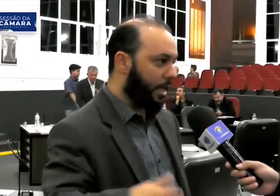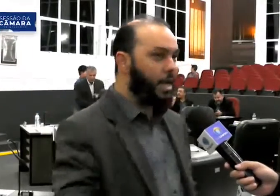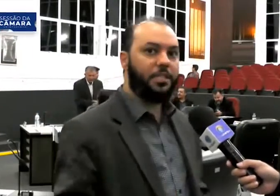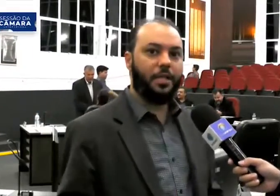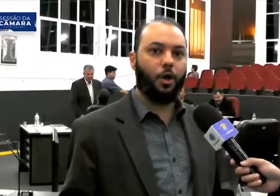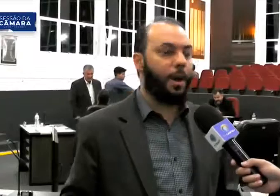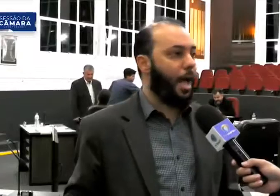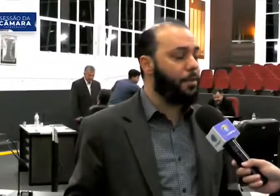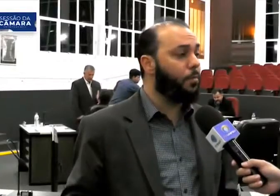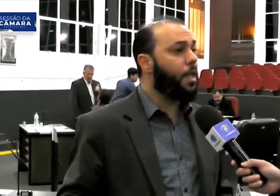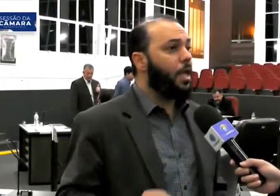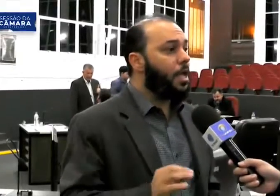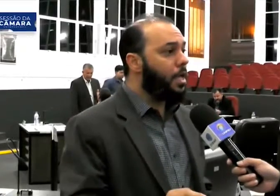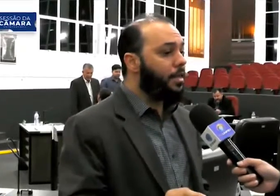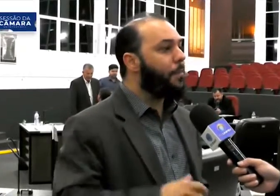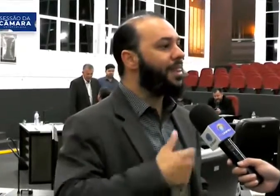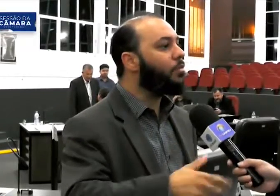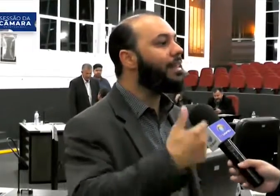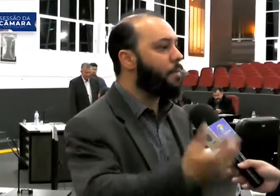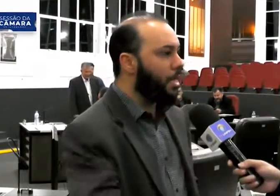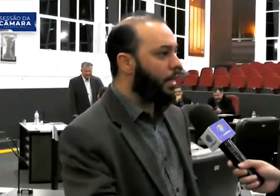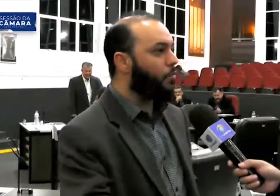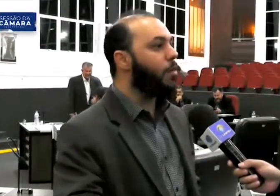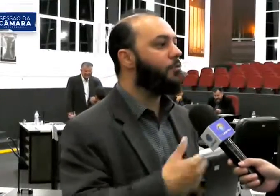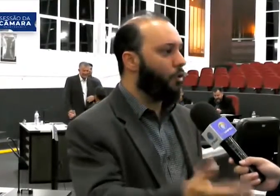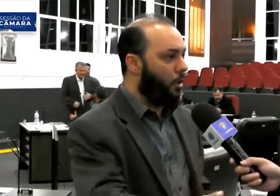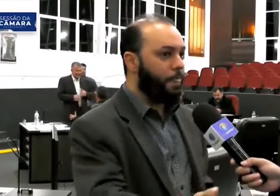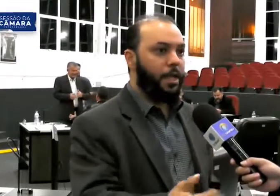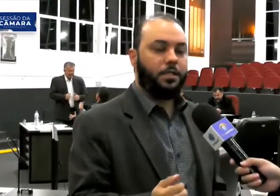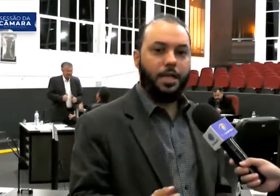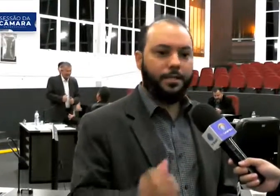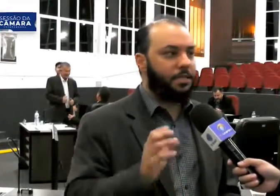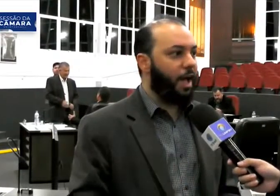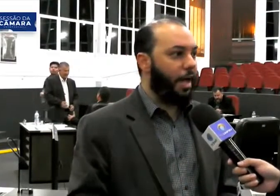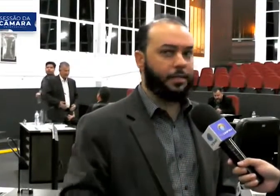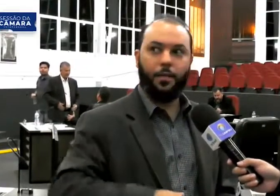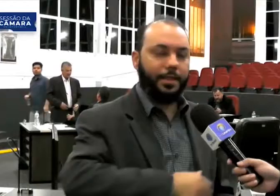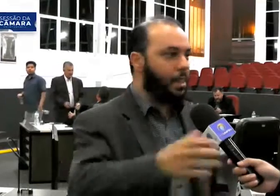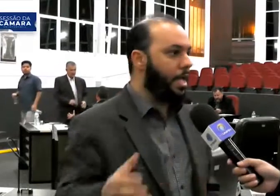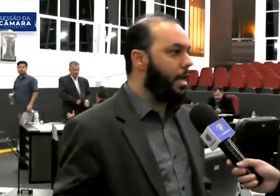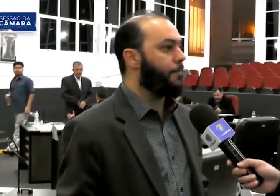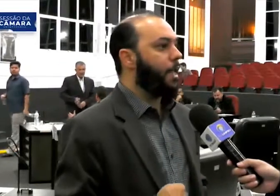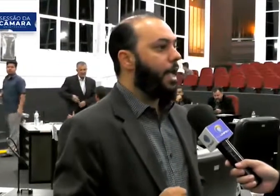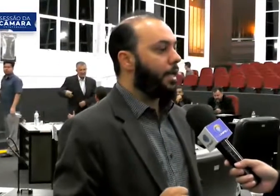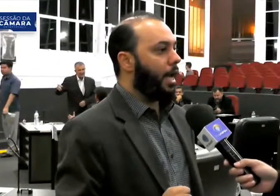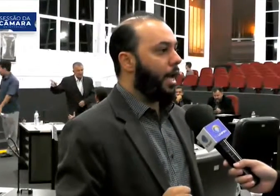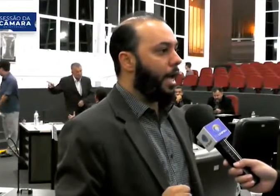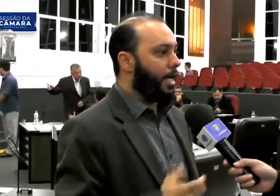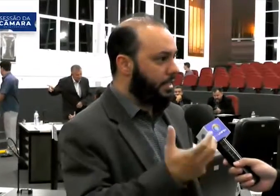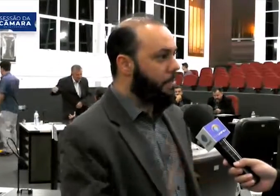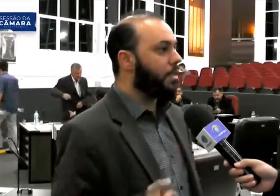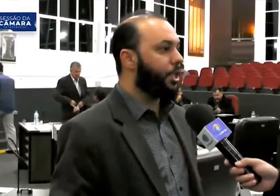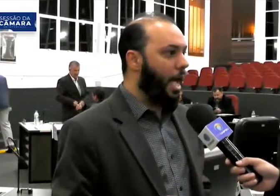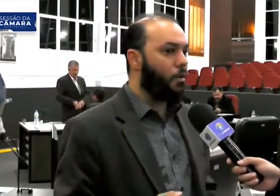Eles já querem iniciar essa obra rápido. E dependendo da demanda, conforme for, se essas vagas não atenderem